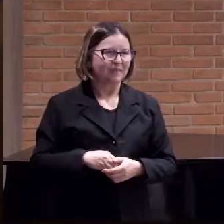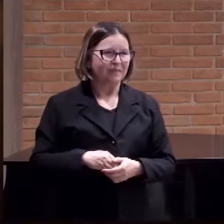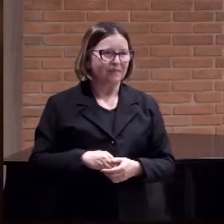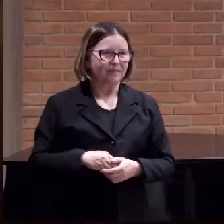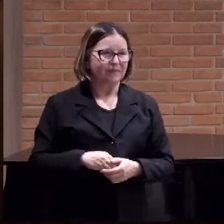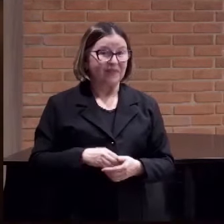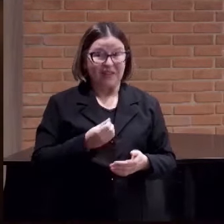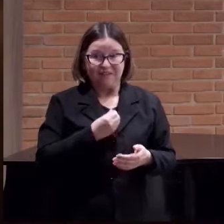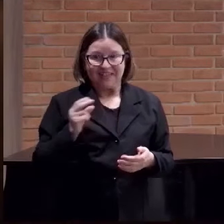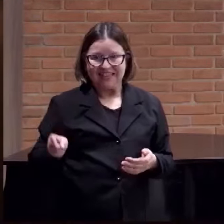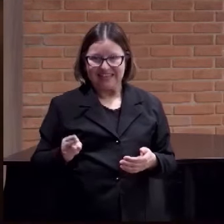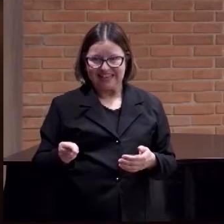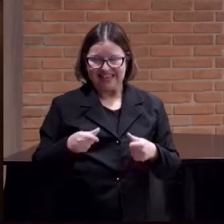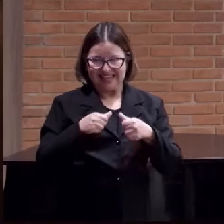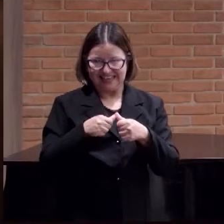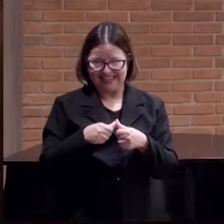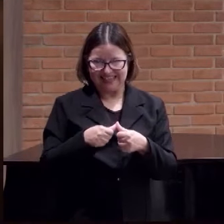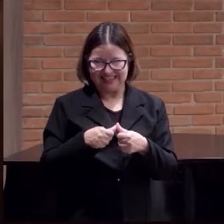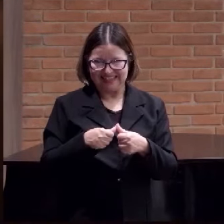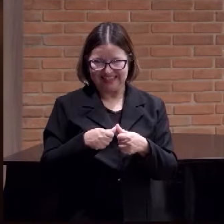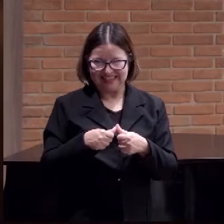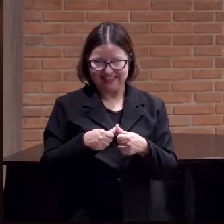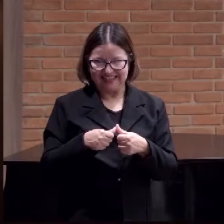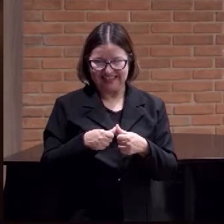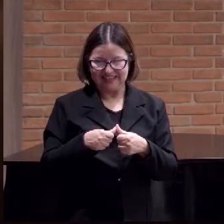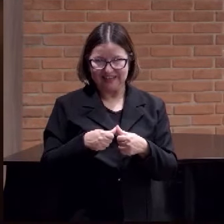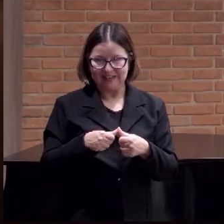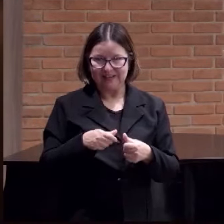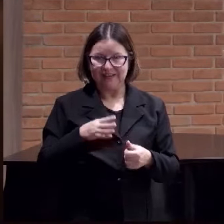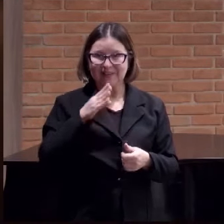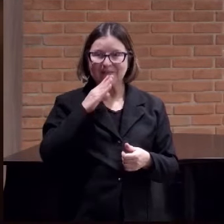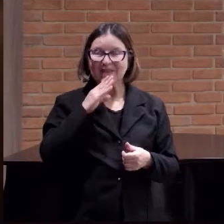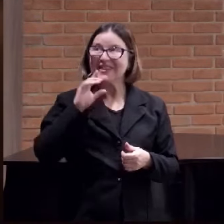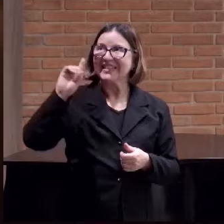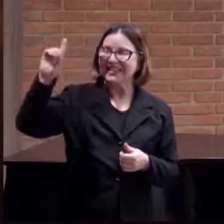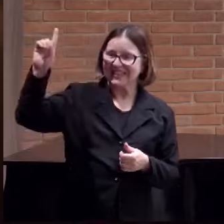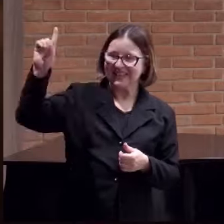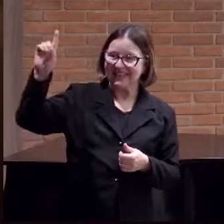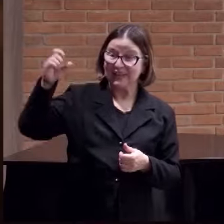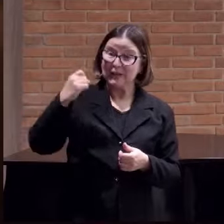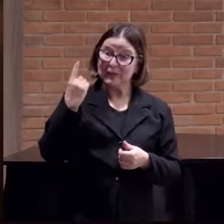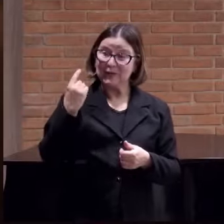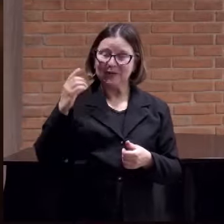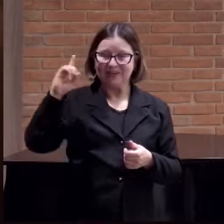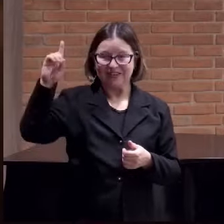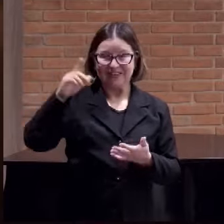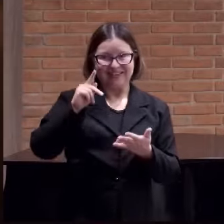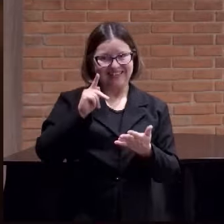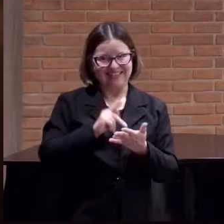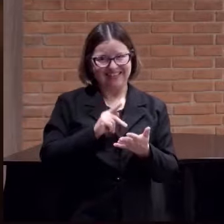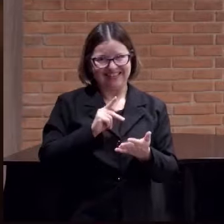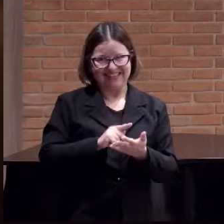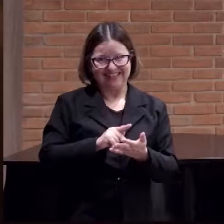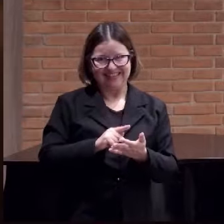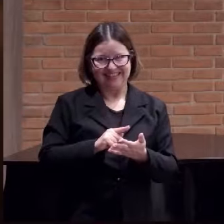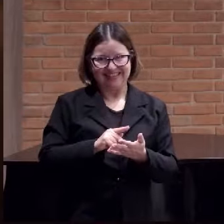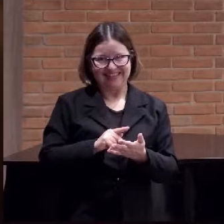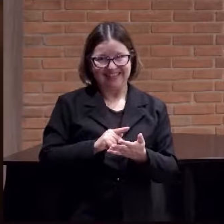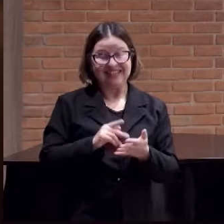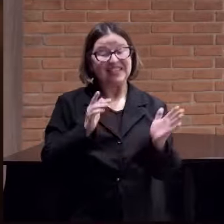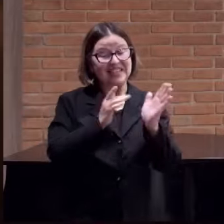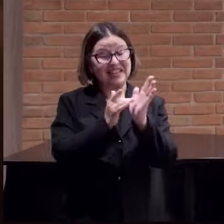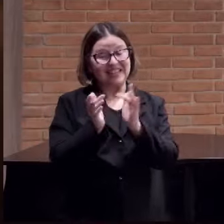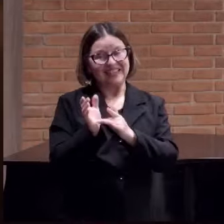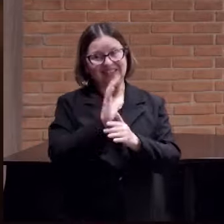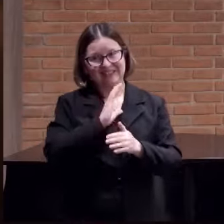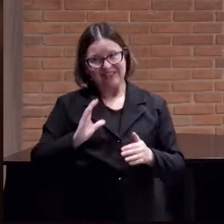E a vida eterna é esta: que te conheçam a ti, o único Deus verdadeiro, e a Jesus Cristo,